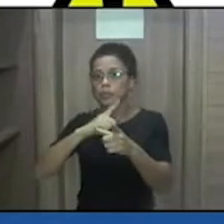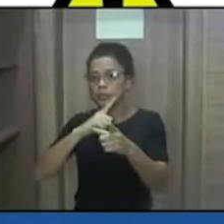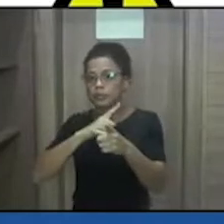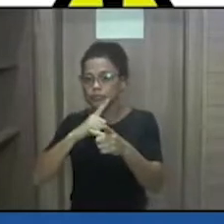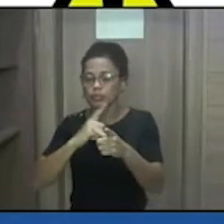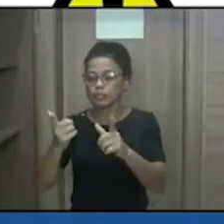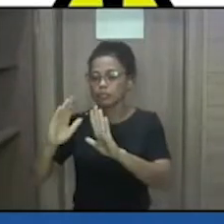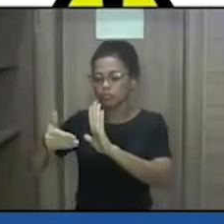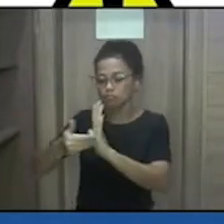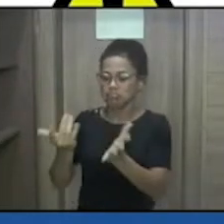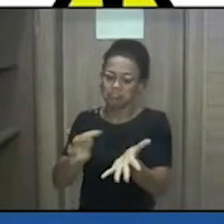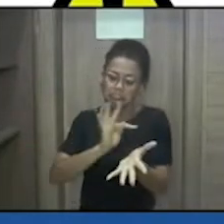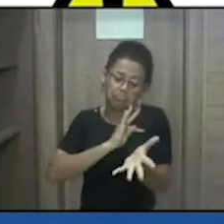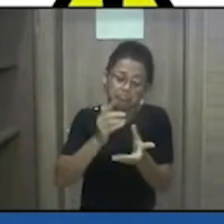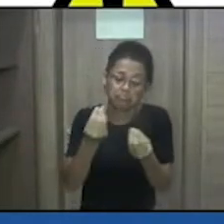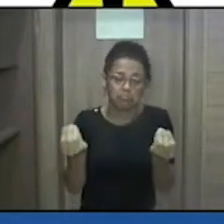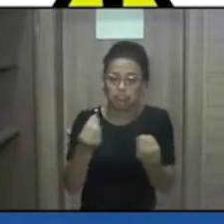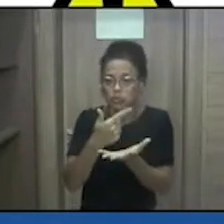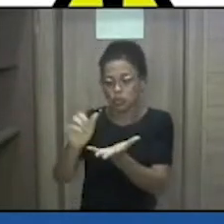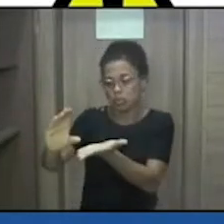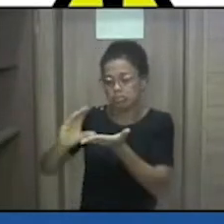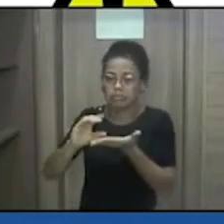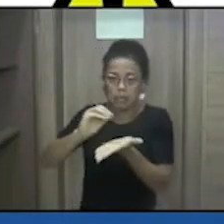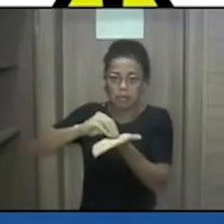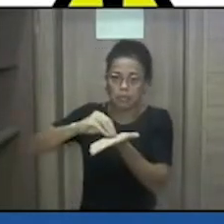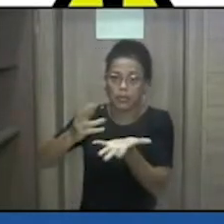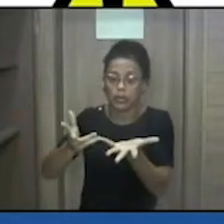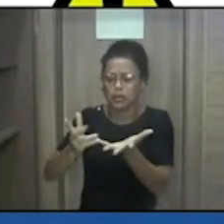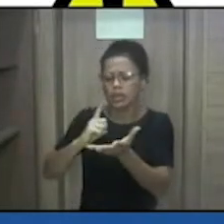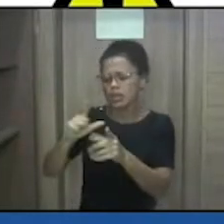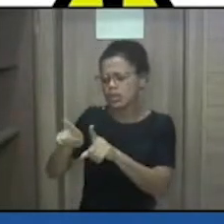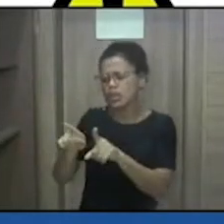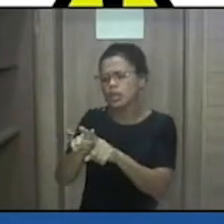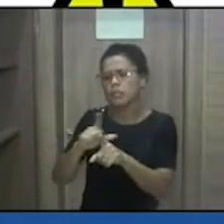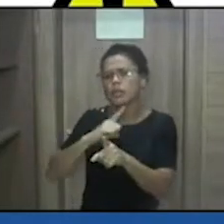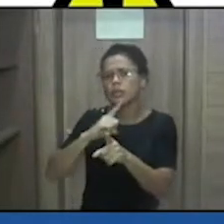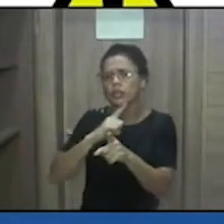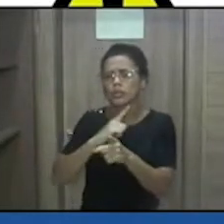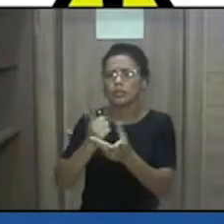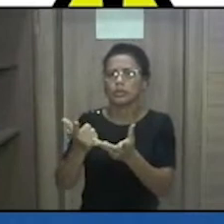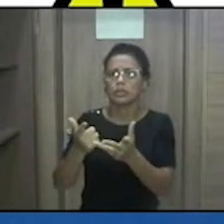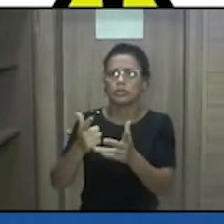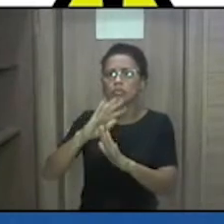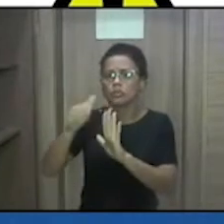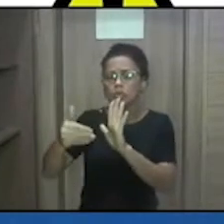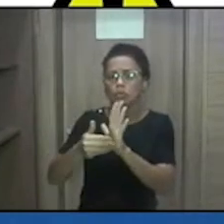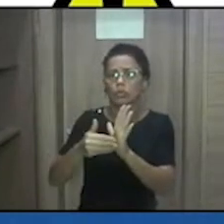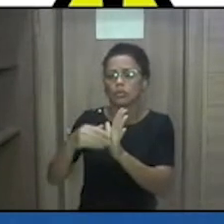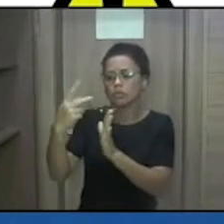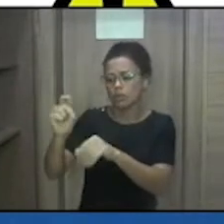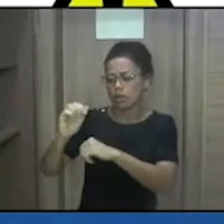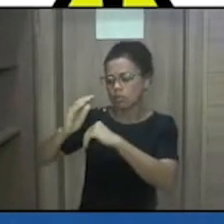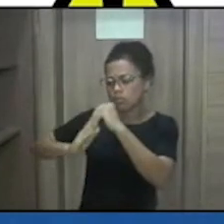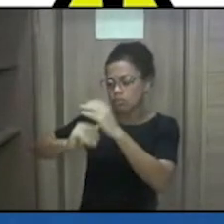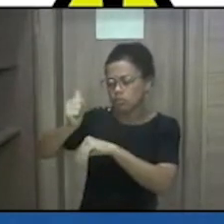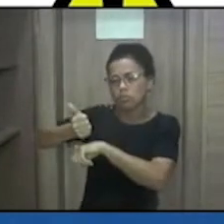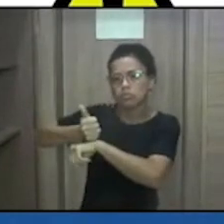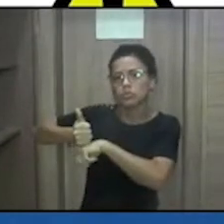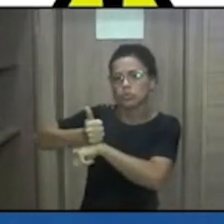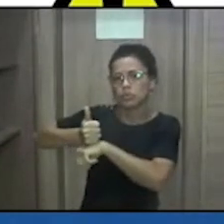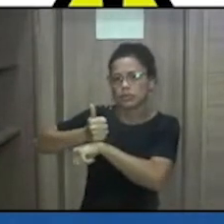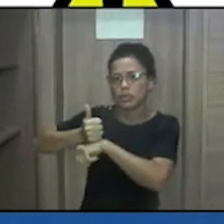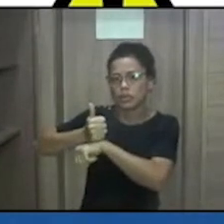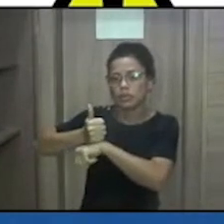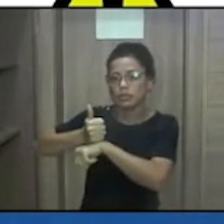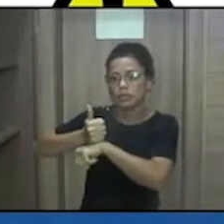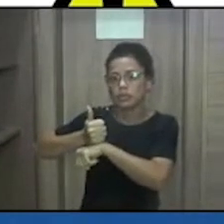disponível, a questão da remuneração. Então, isso também é uma questão, né? O provimento desses profissionais.